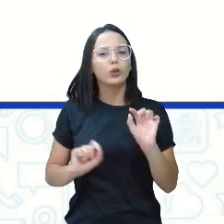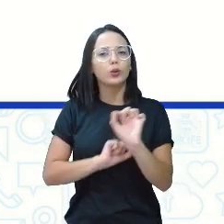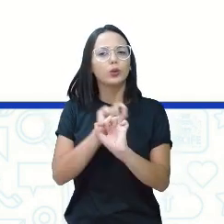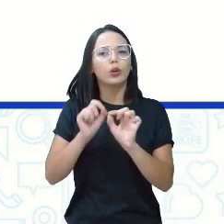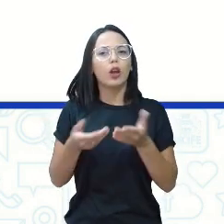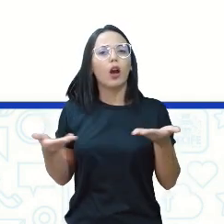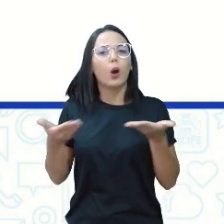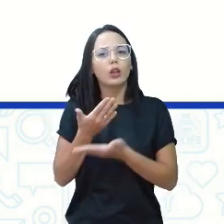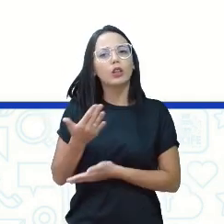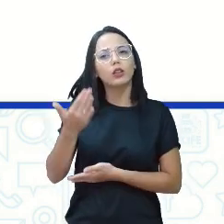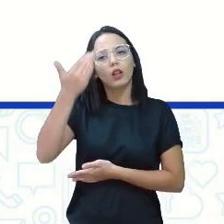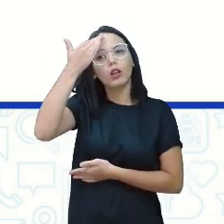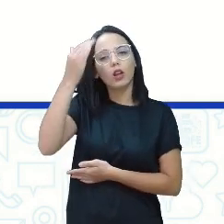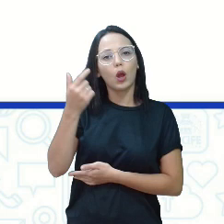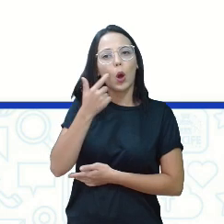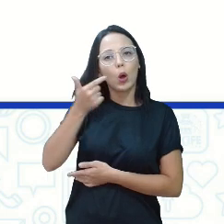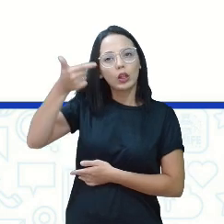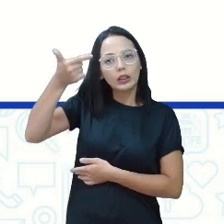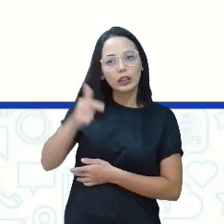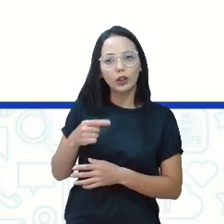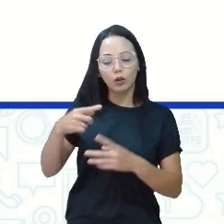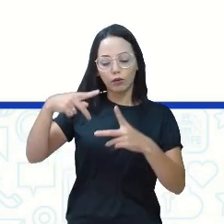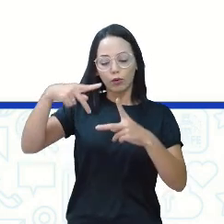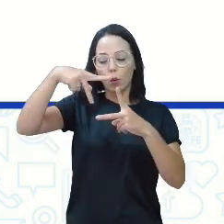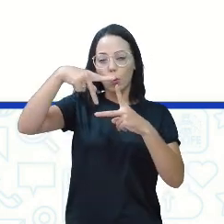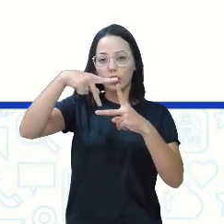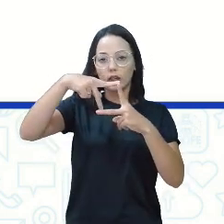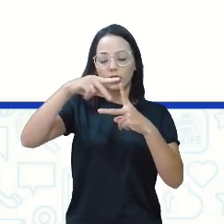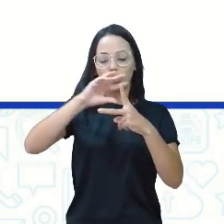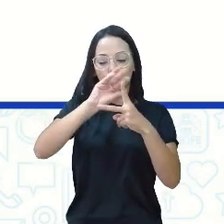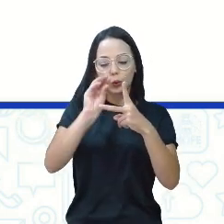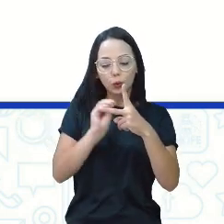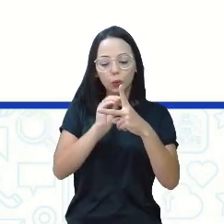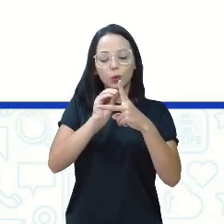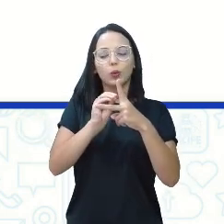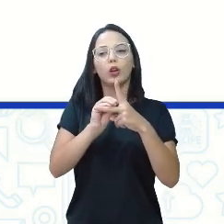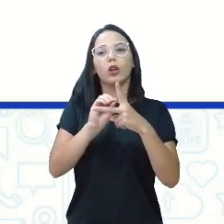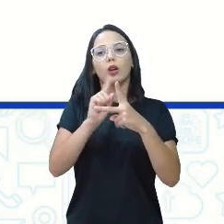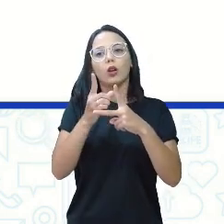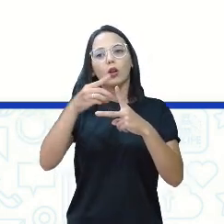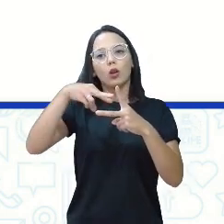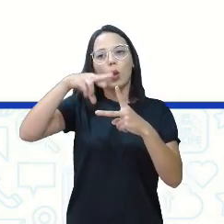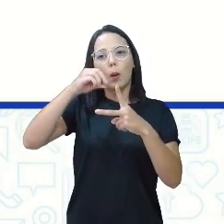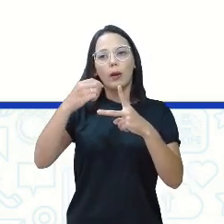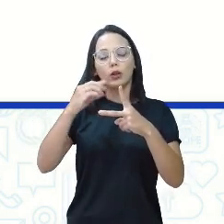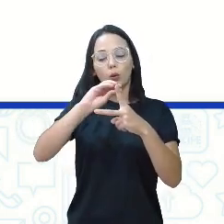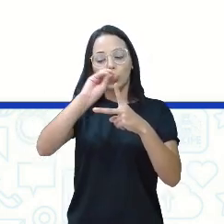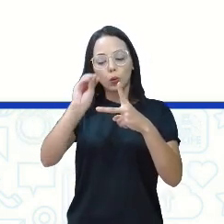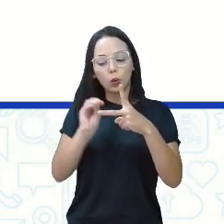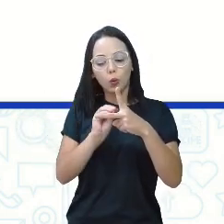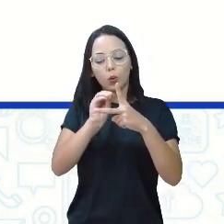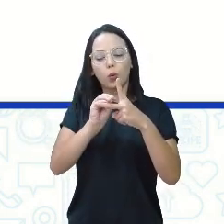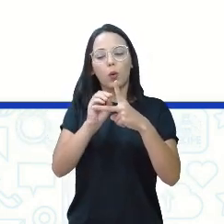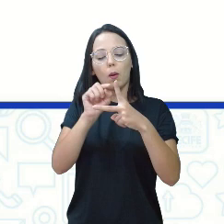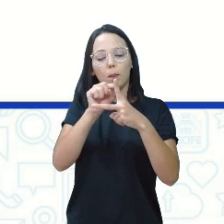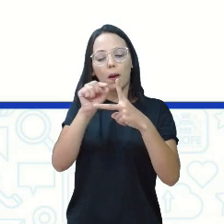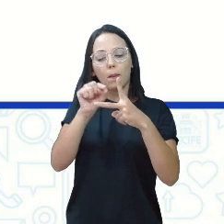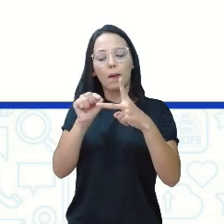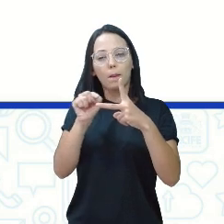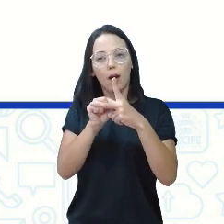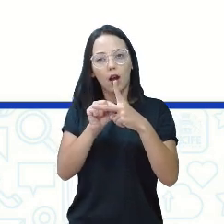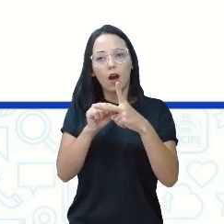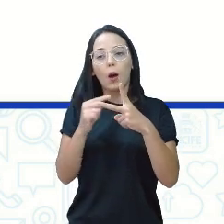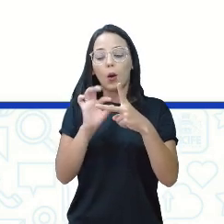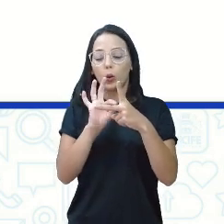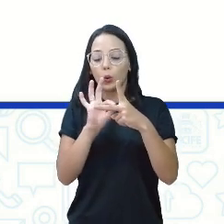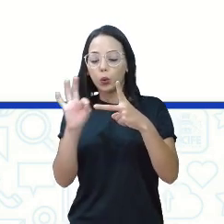essa noção, ó, de novo, um quadradinho de 1 metro, que vai ser inserido aqui, né, dentro desse espaço de 3 metros